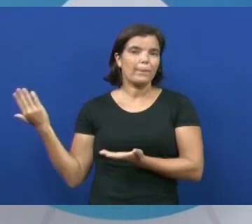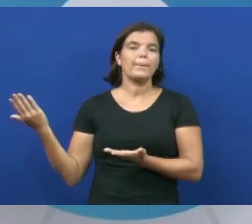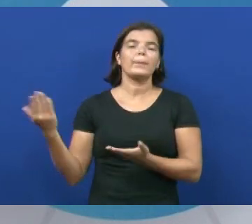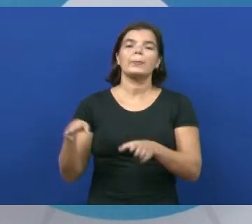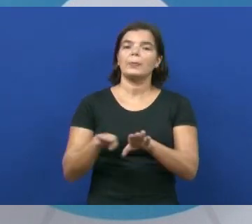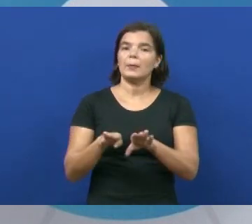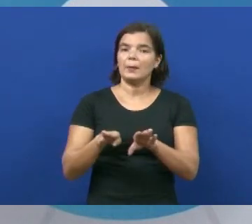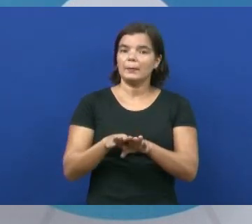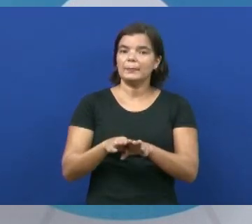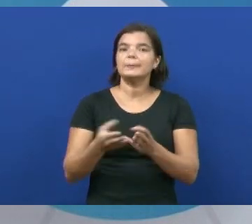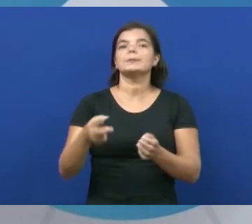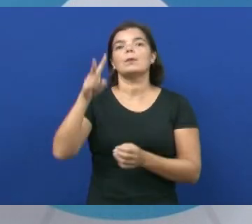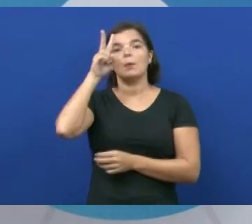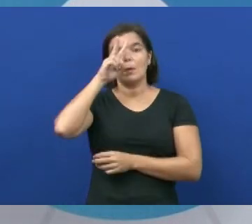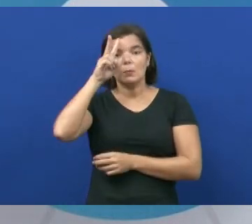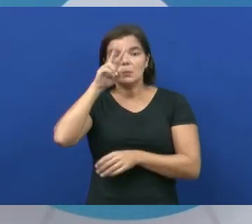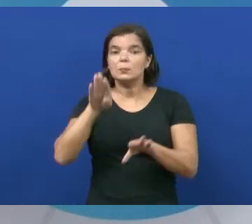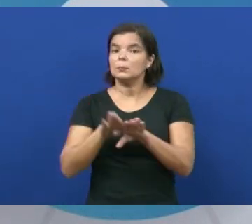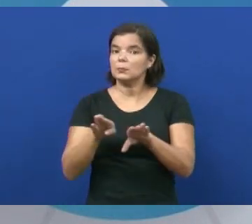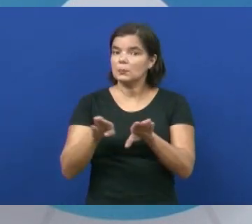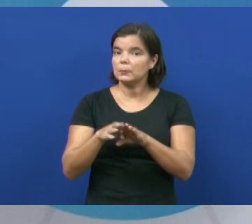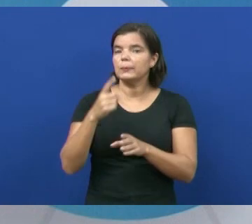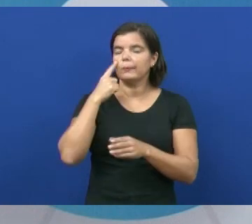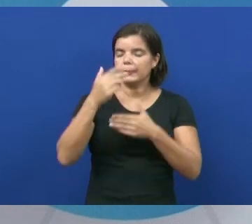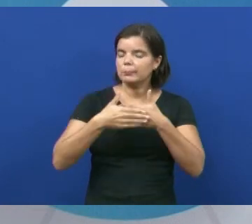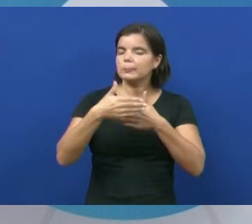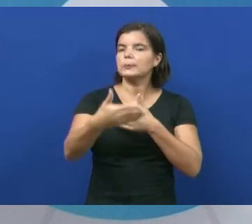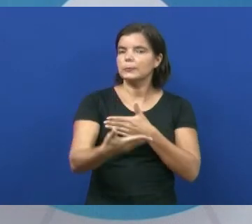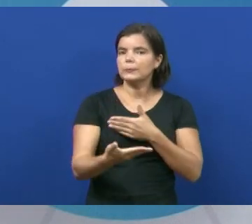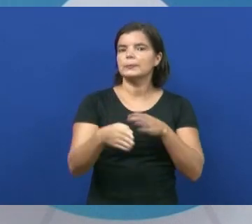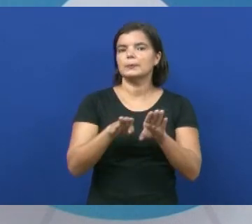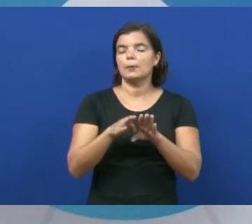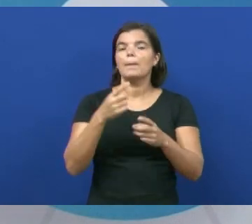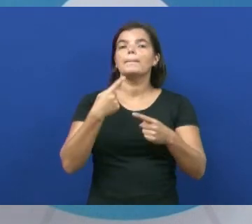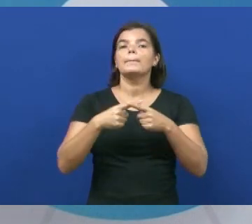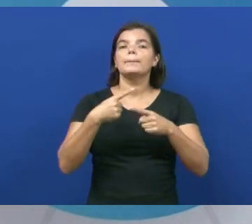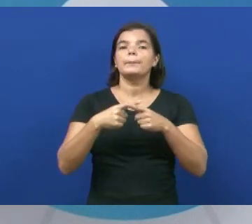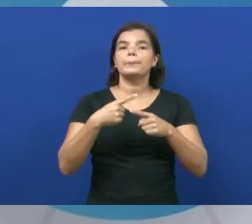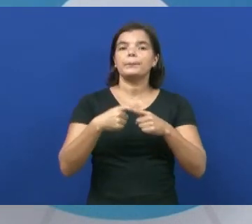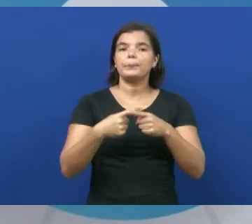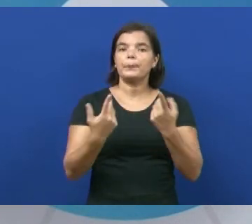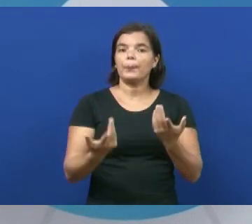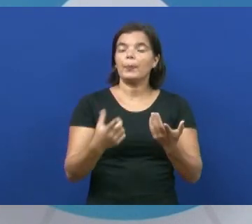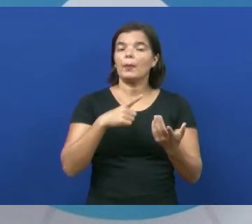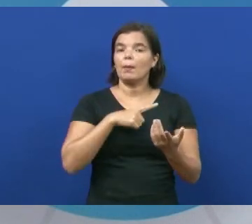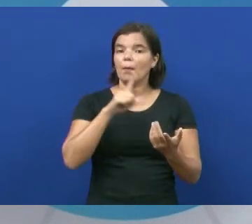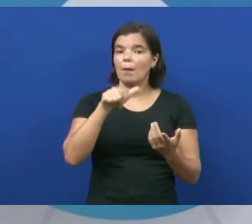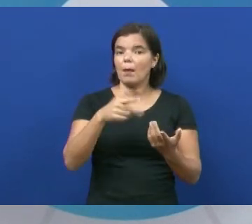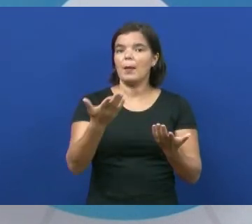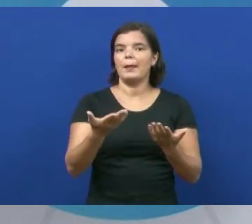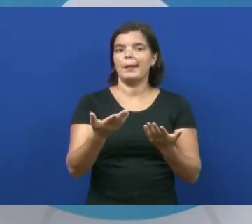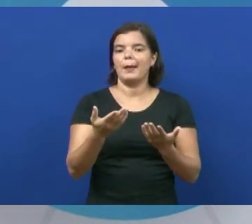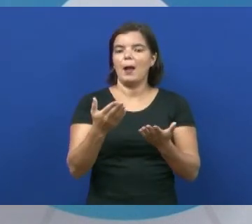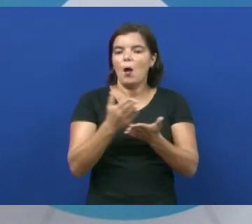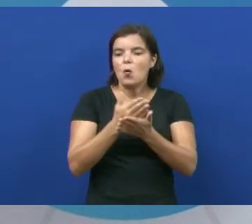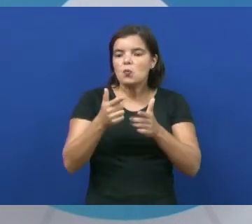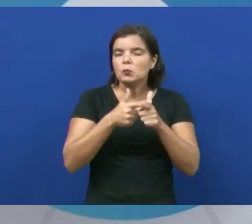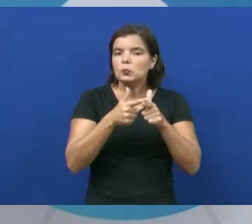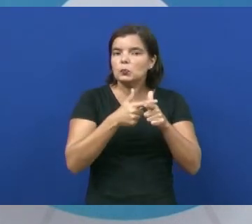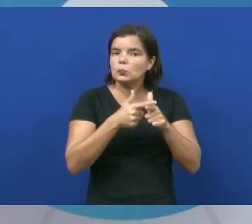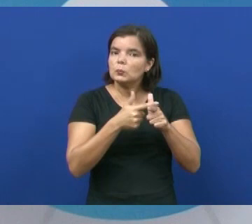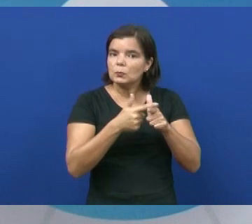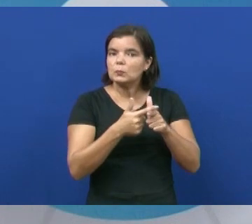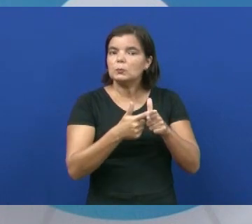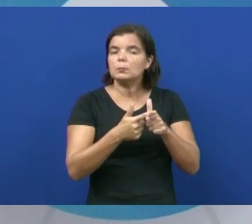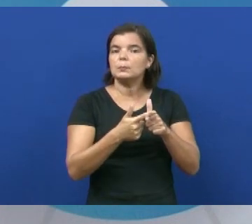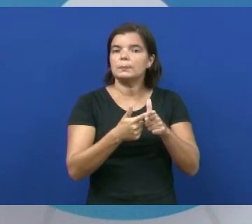anos, tá? É histórico, nós vamos ver mais à frente, tá? Porque uma grande parcela, né, da